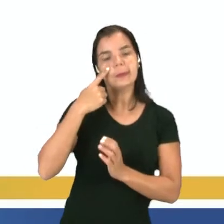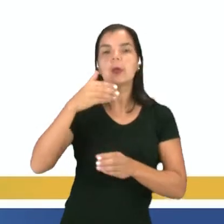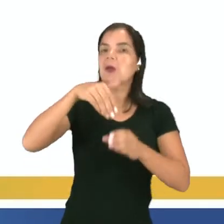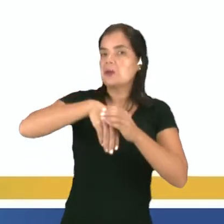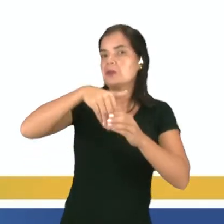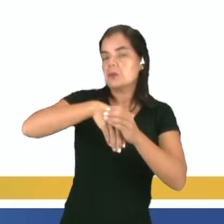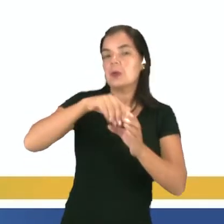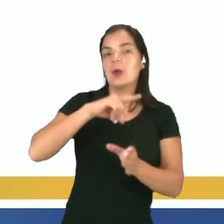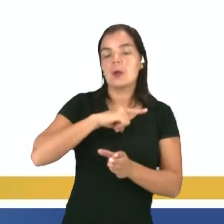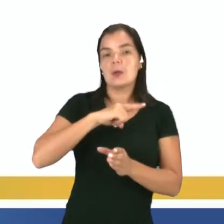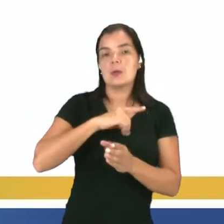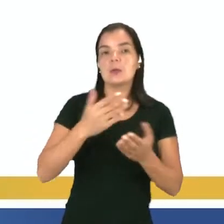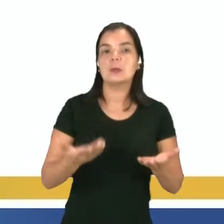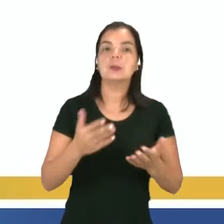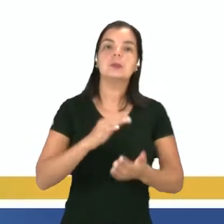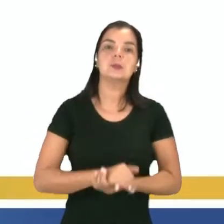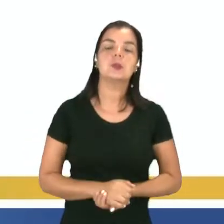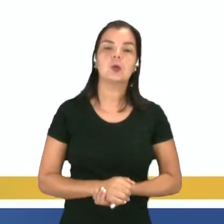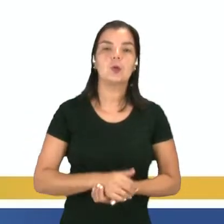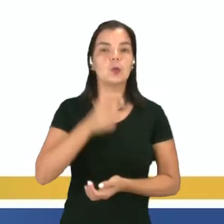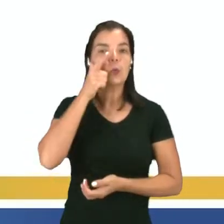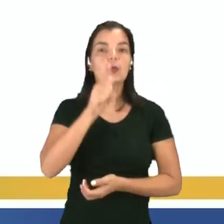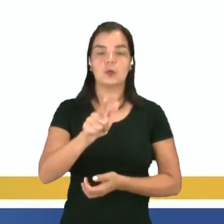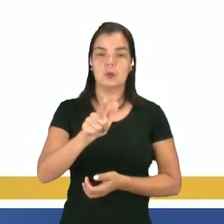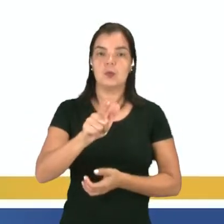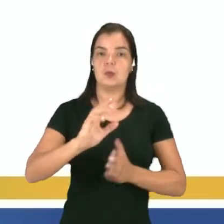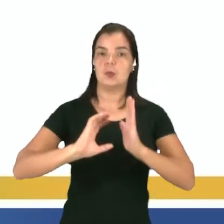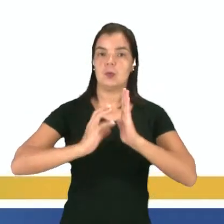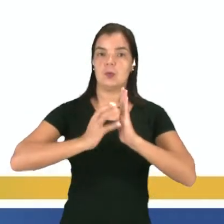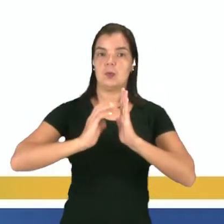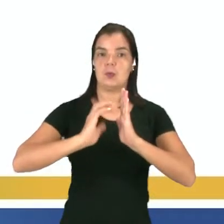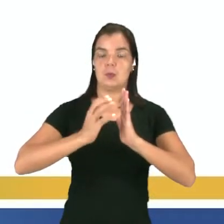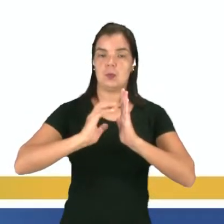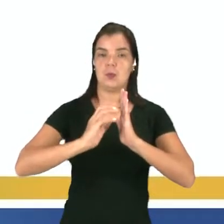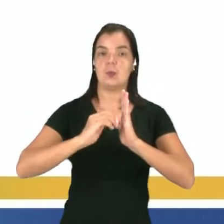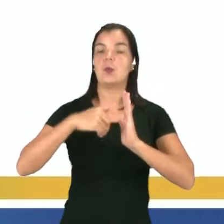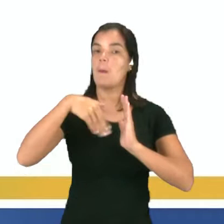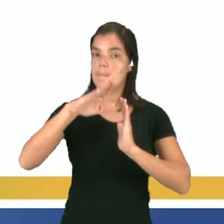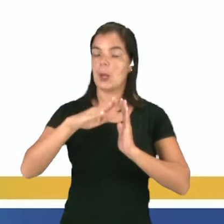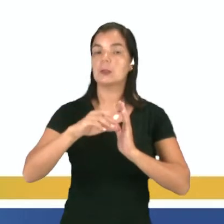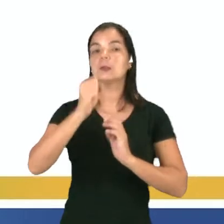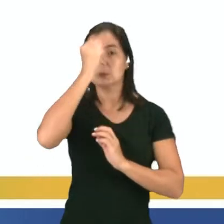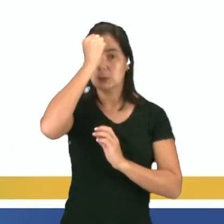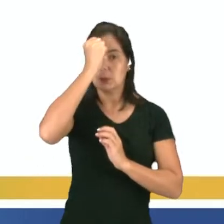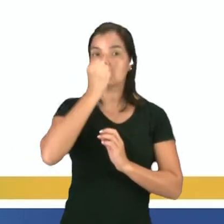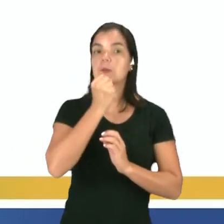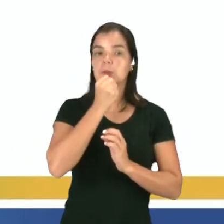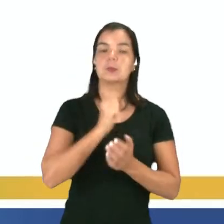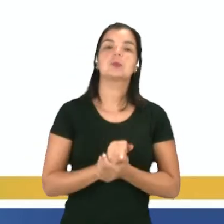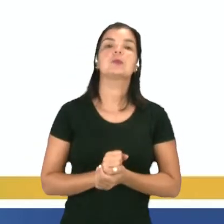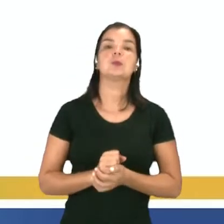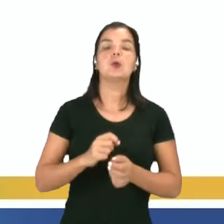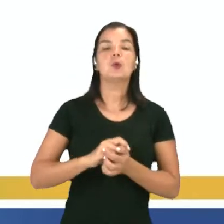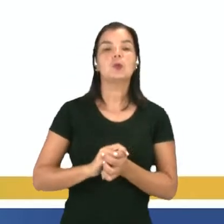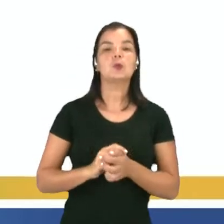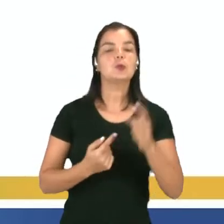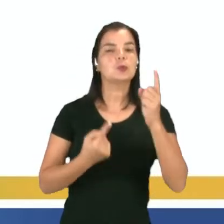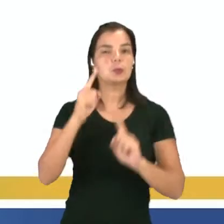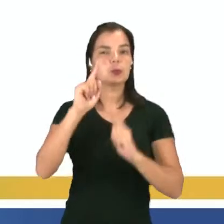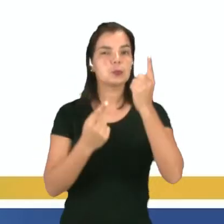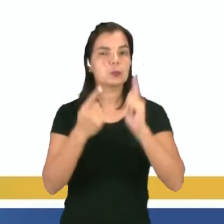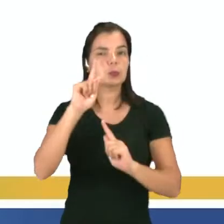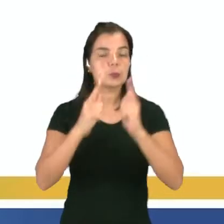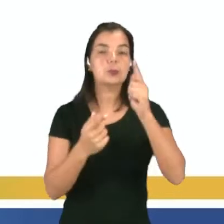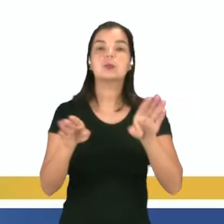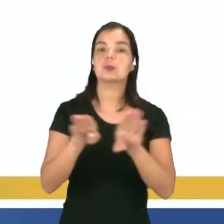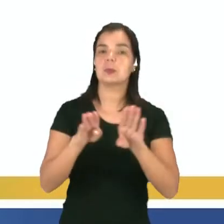e houve o vencedor do Partido Mais, que é um partido socialista. No Chile, protestos com